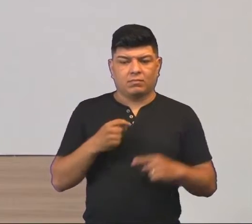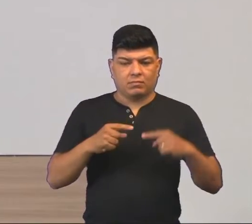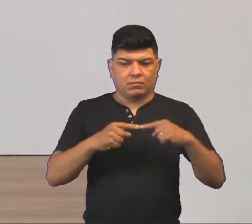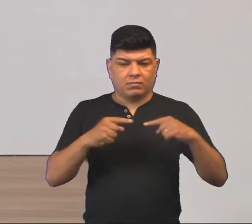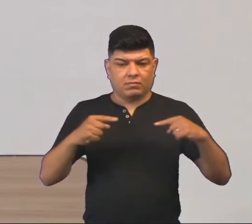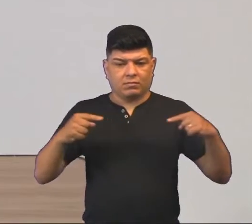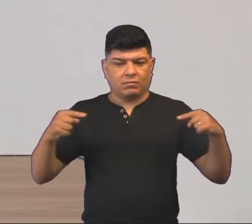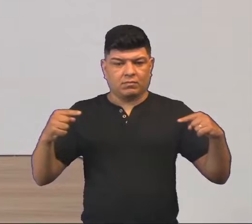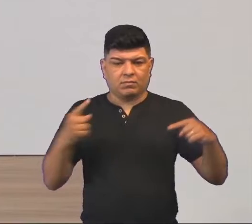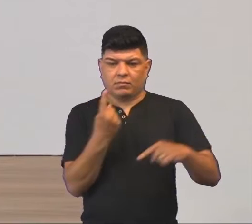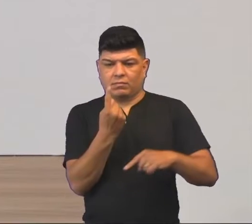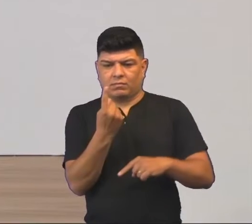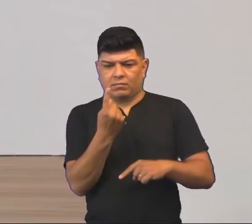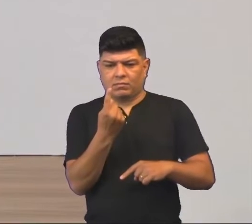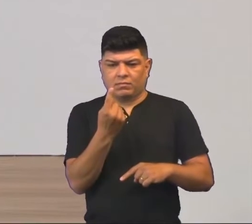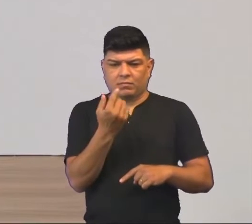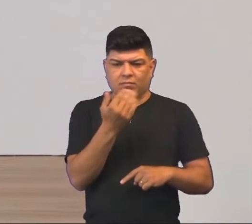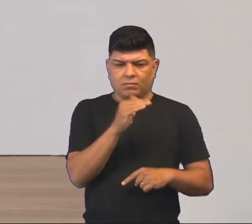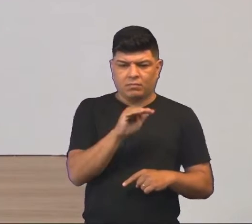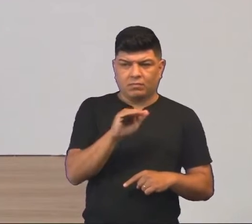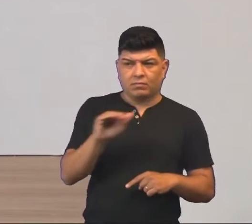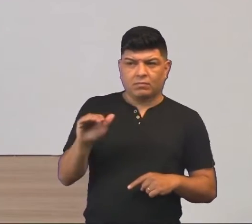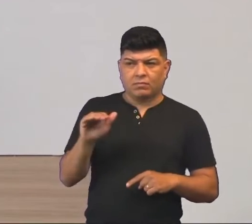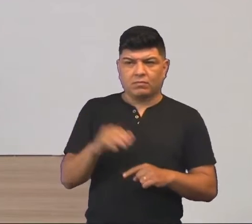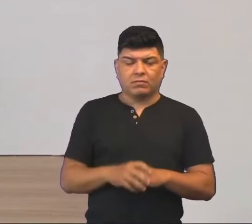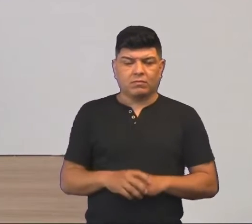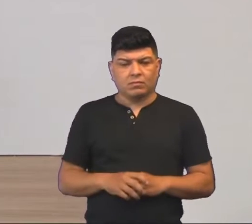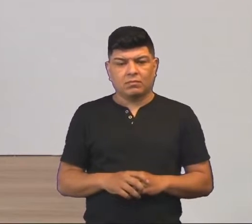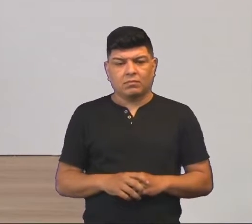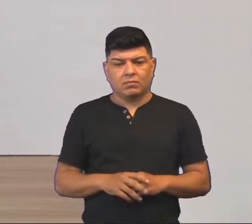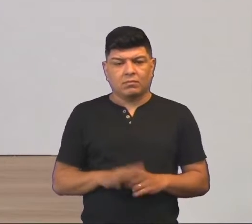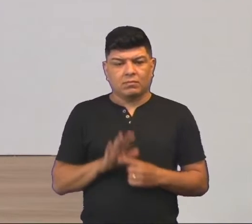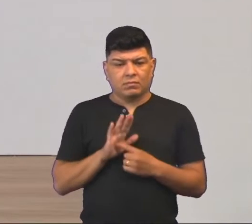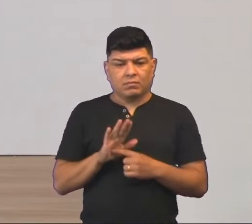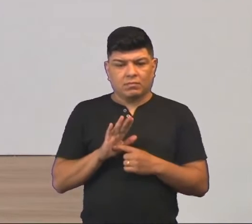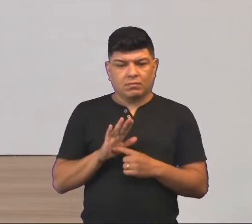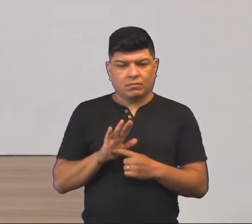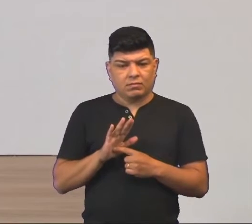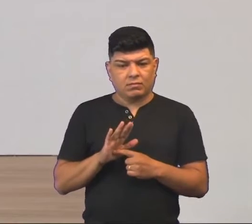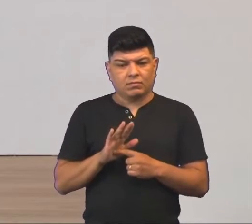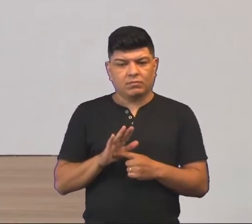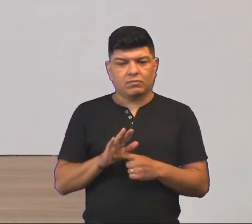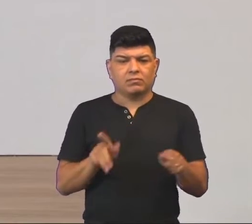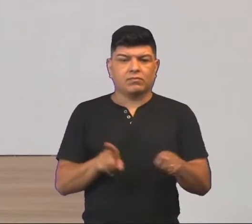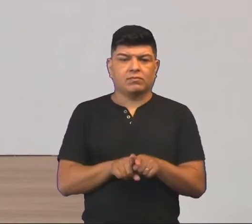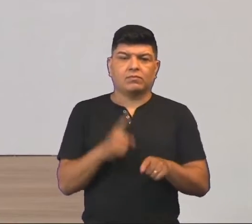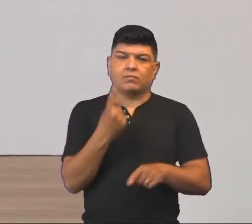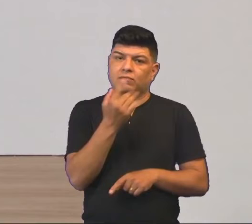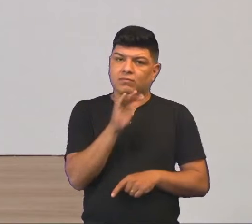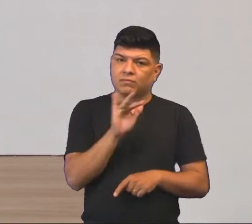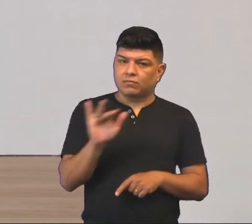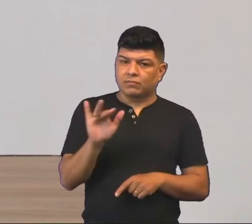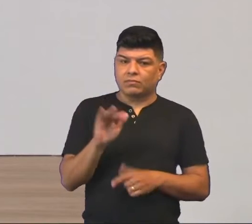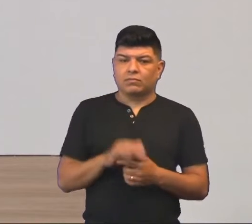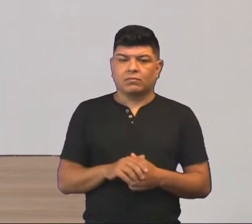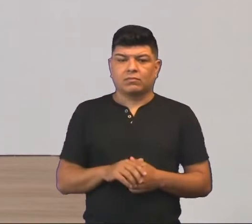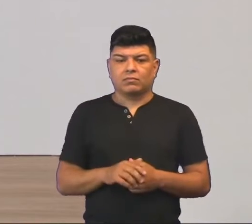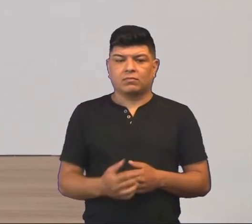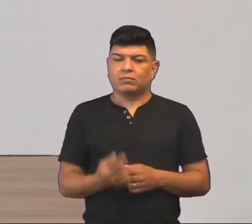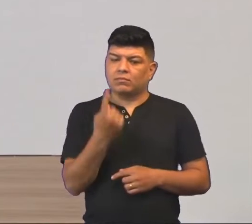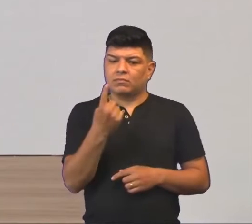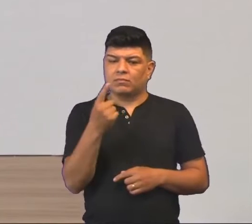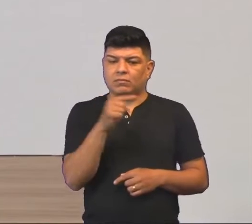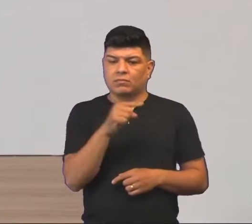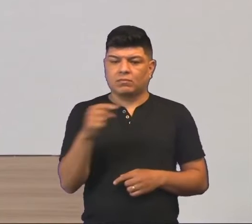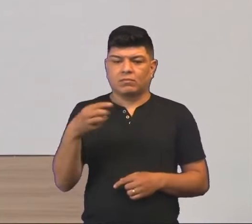1,5 aqui, mais ou menos o desenho, né? Que eu acabei de colocar para vocês, as barrinhas. Esse 1,5 fica aqui e